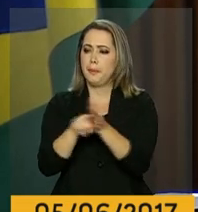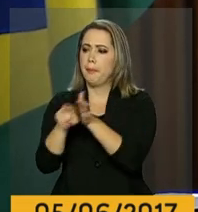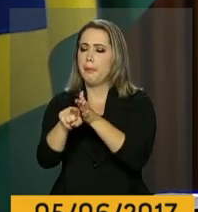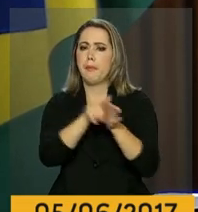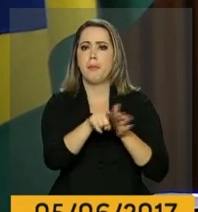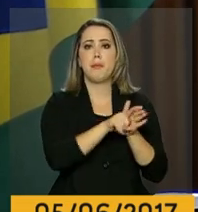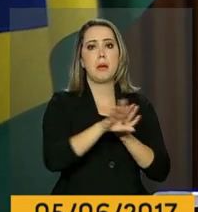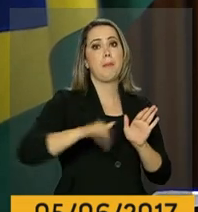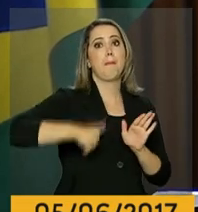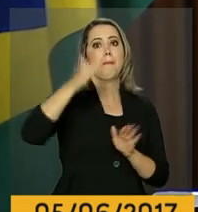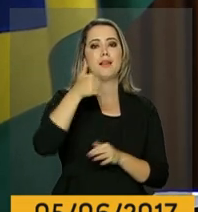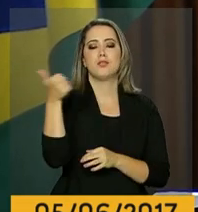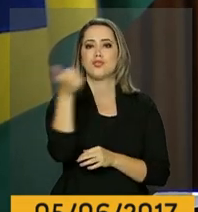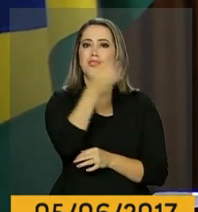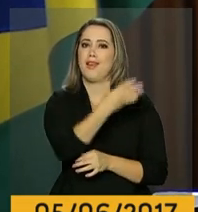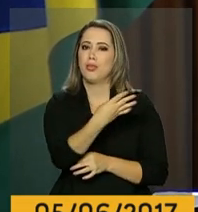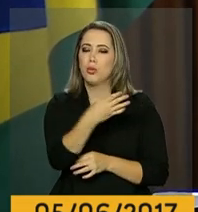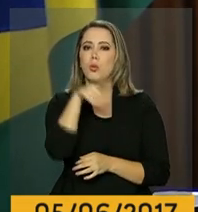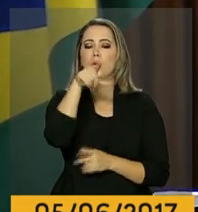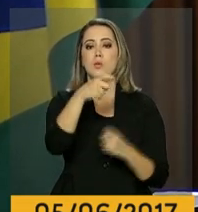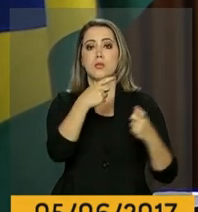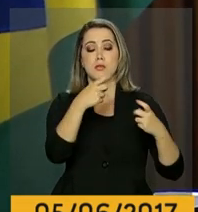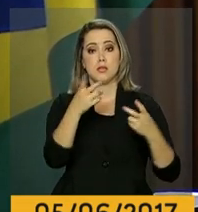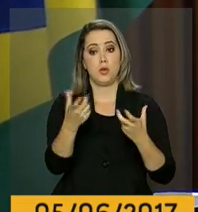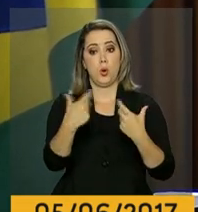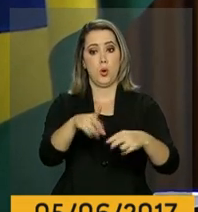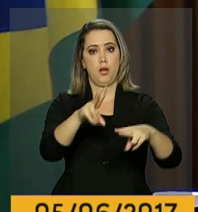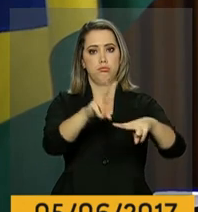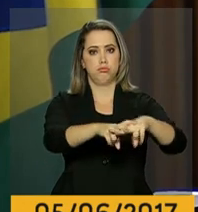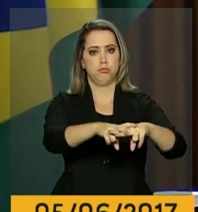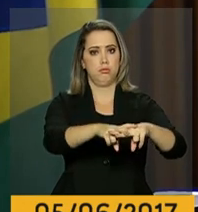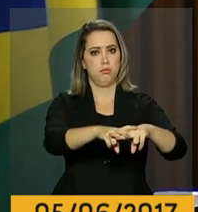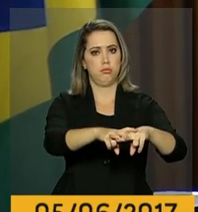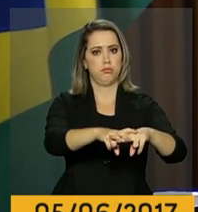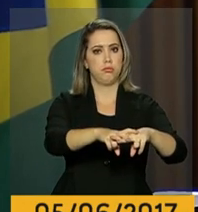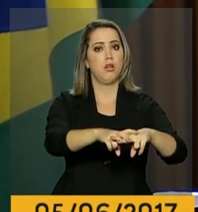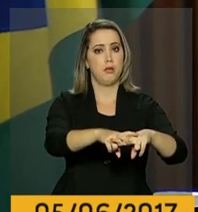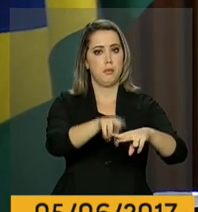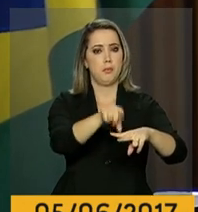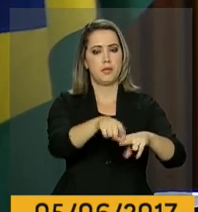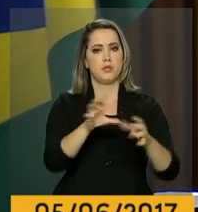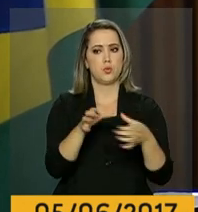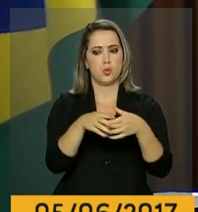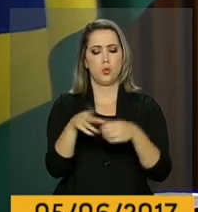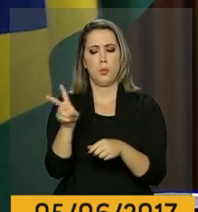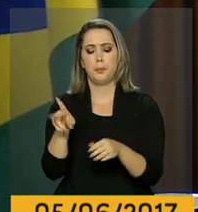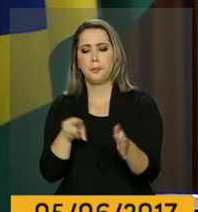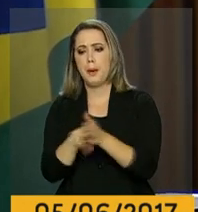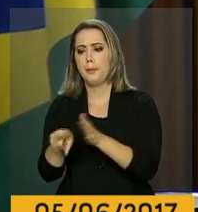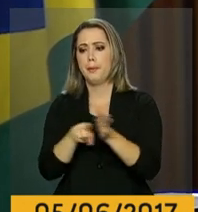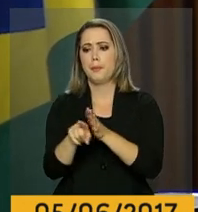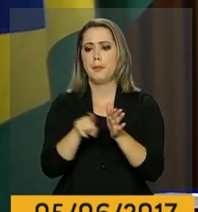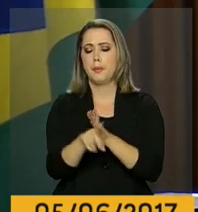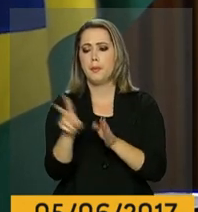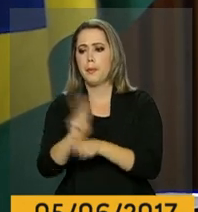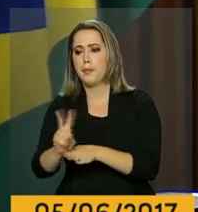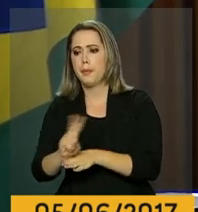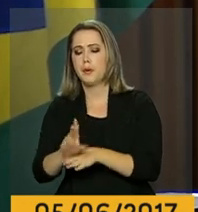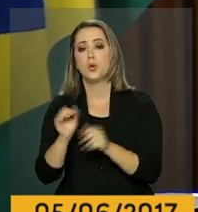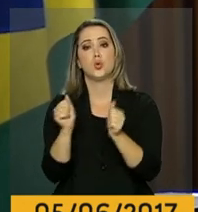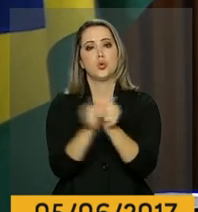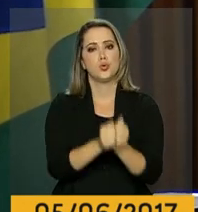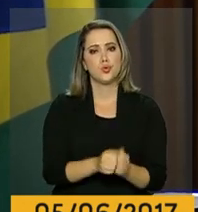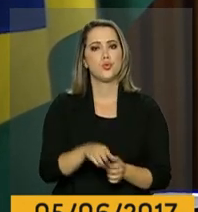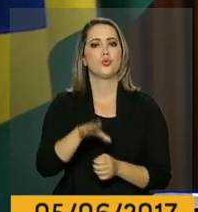altura em mais de 14 ou 15 presídios brasileiros eh pelas Forças Armadas naturalmente dando apoio à polícia